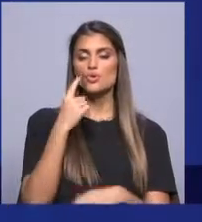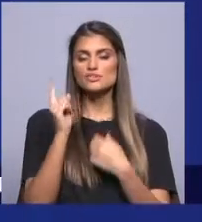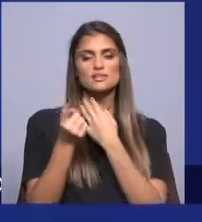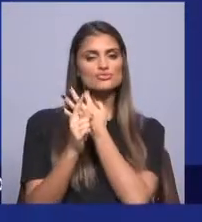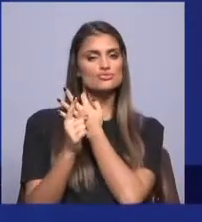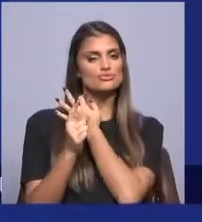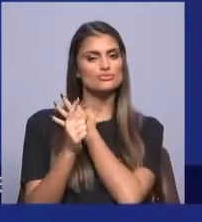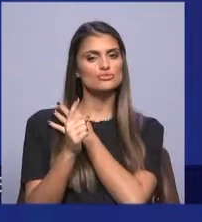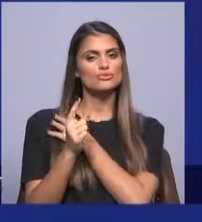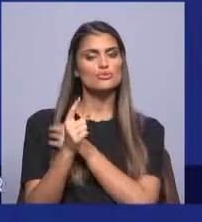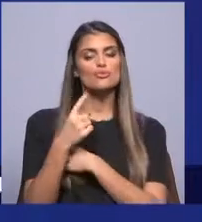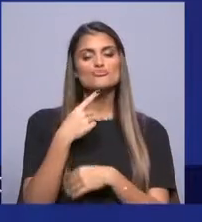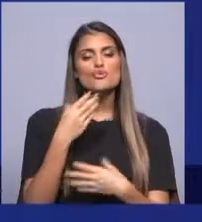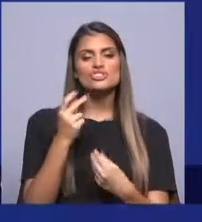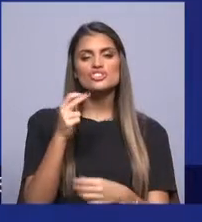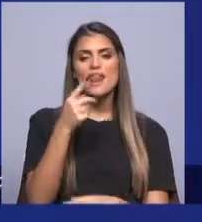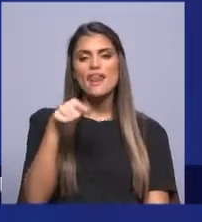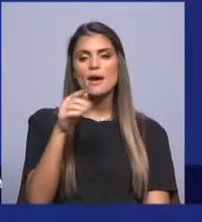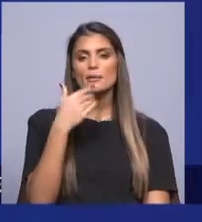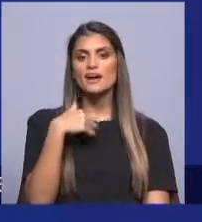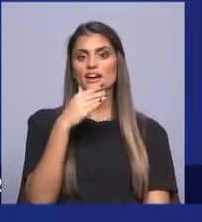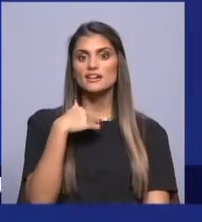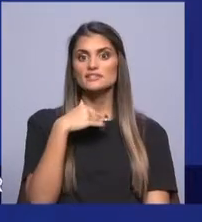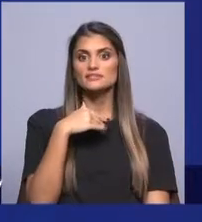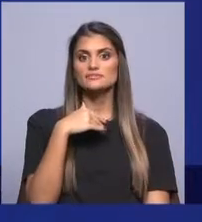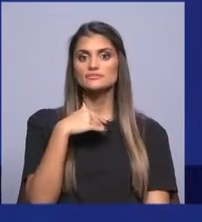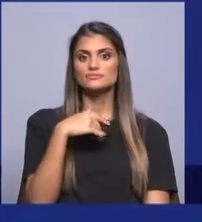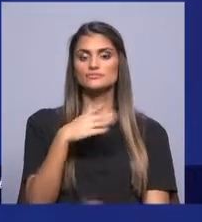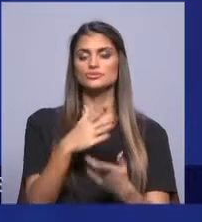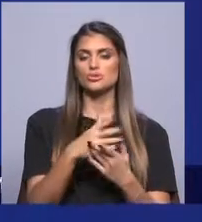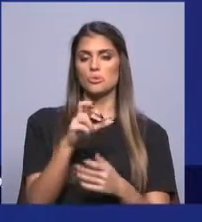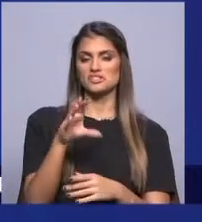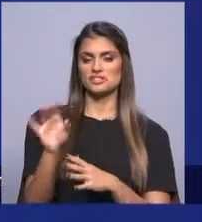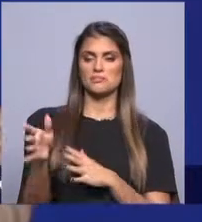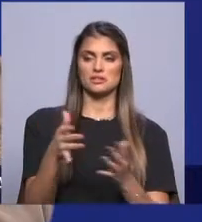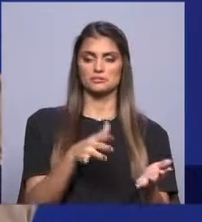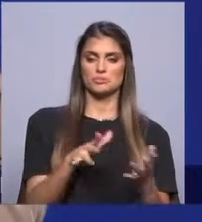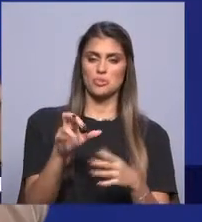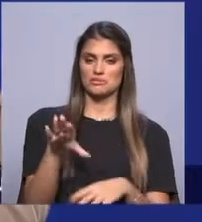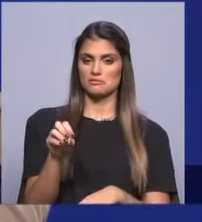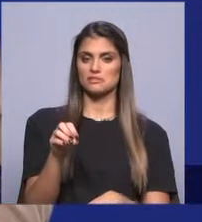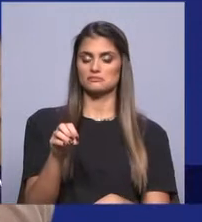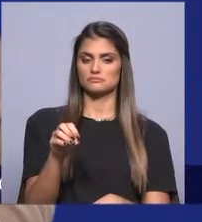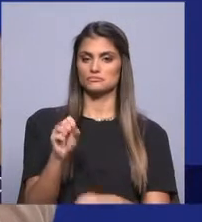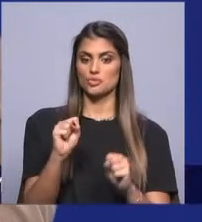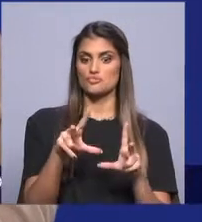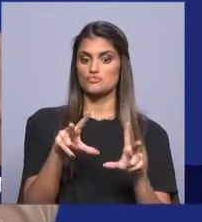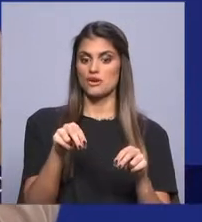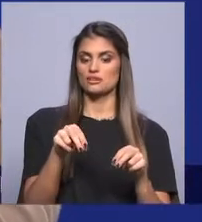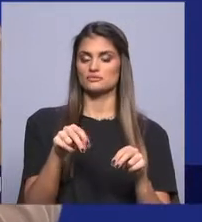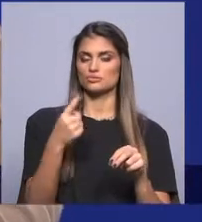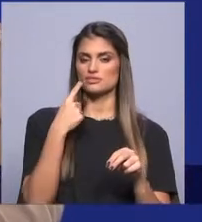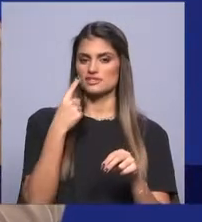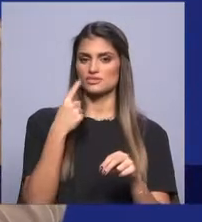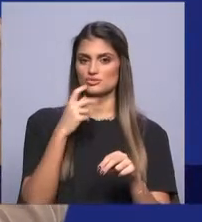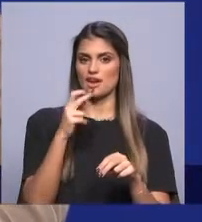propriamente muitas anãs brancas de massa extremamente baixa, apenas cerca de 80, mais coisa menos coisa, e nunca tínhamos conhecido